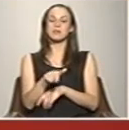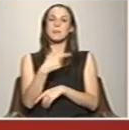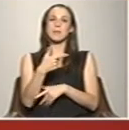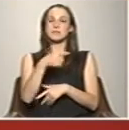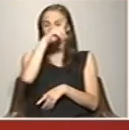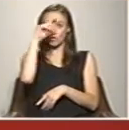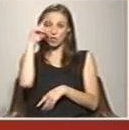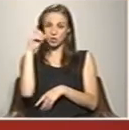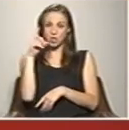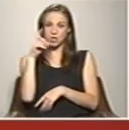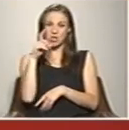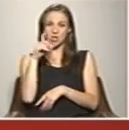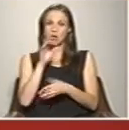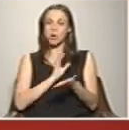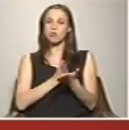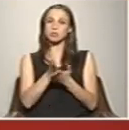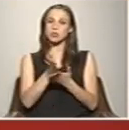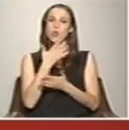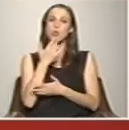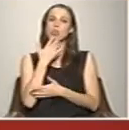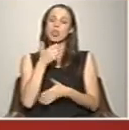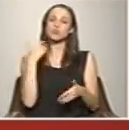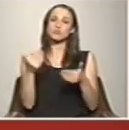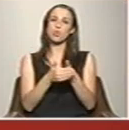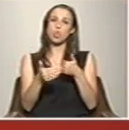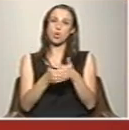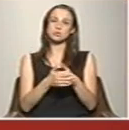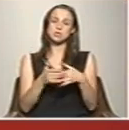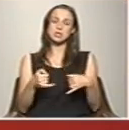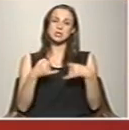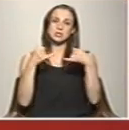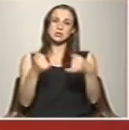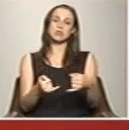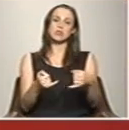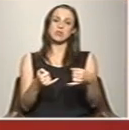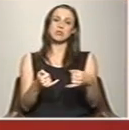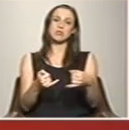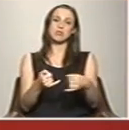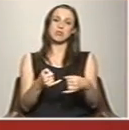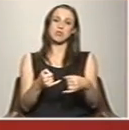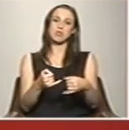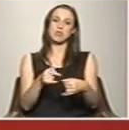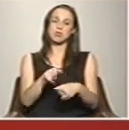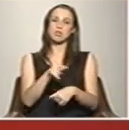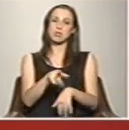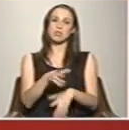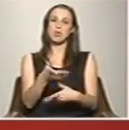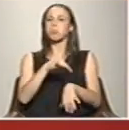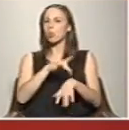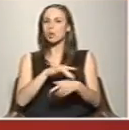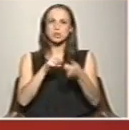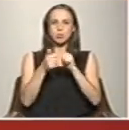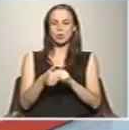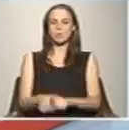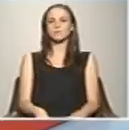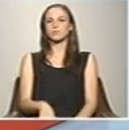dificuldade de continuidade de cuidados dos idosos após a instalação de um determinado grau de incapacidade. Portanto, vamos